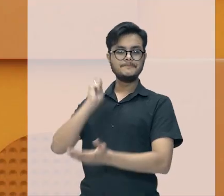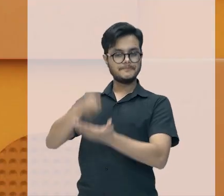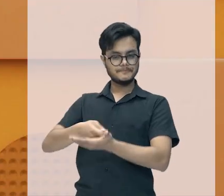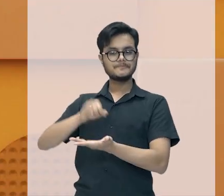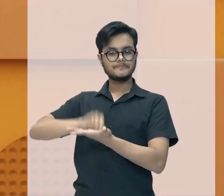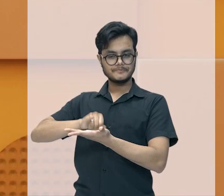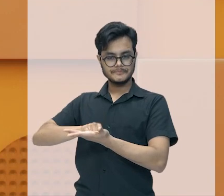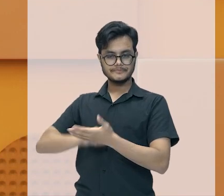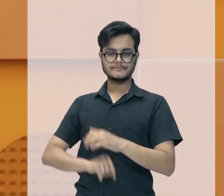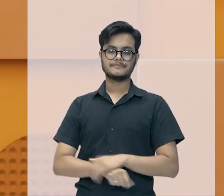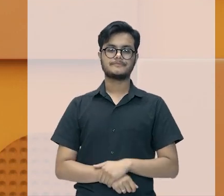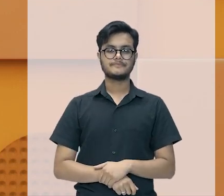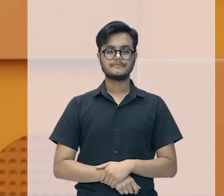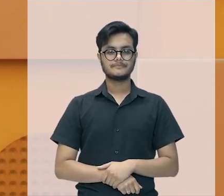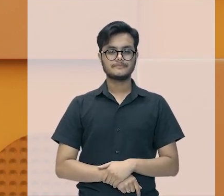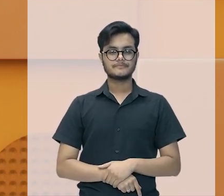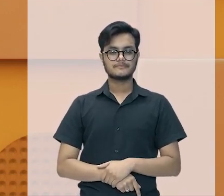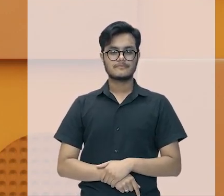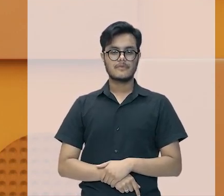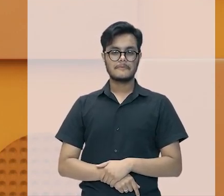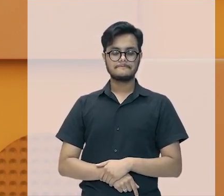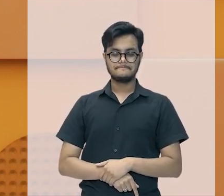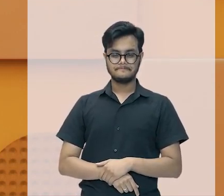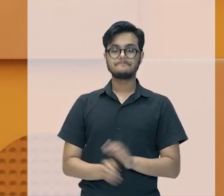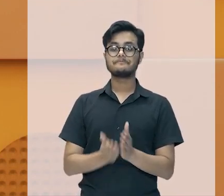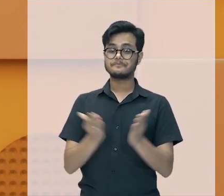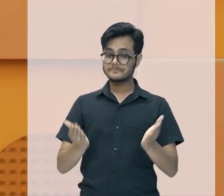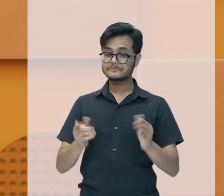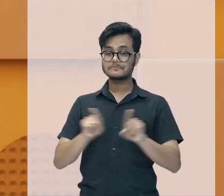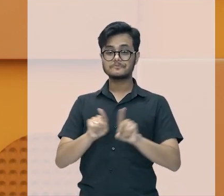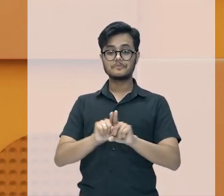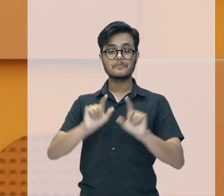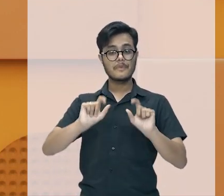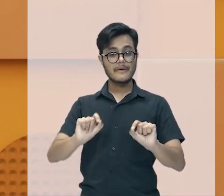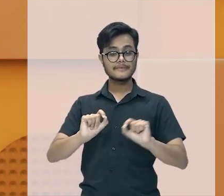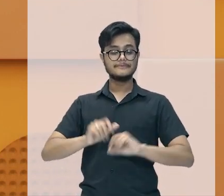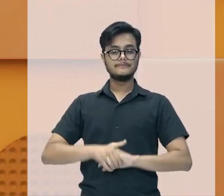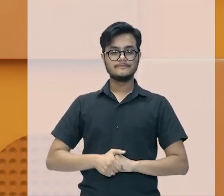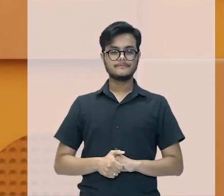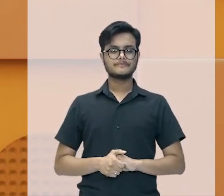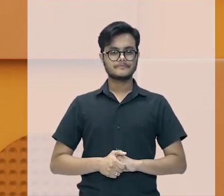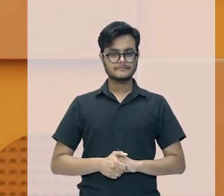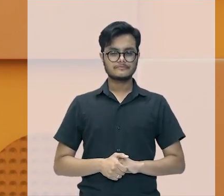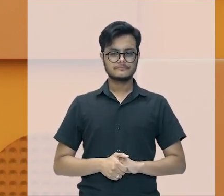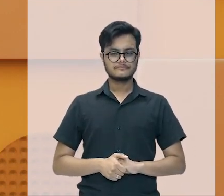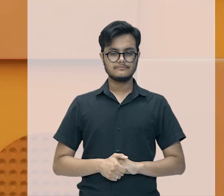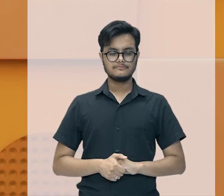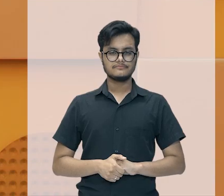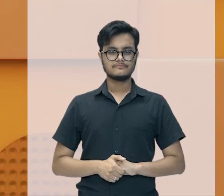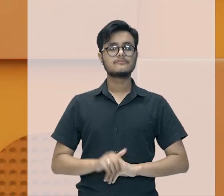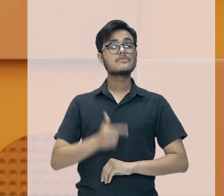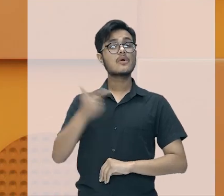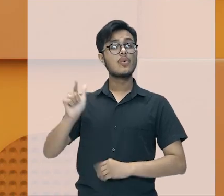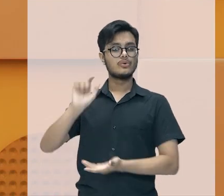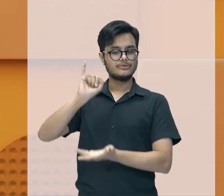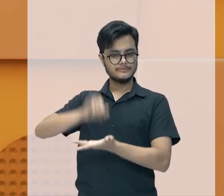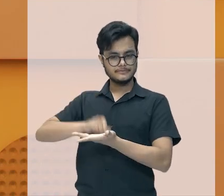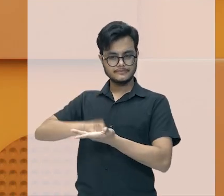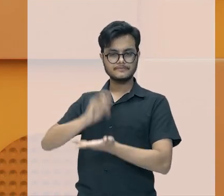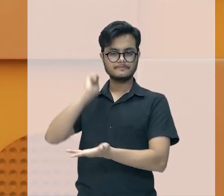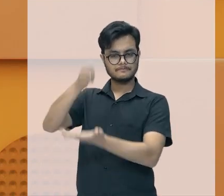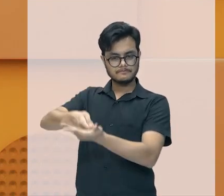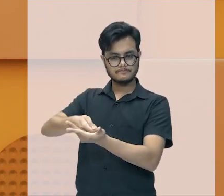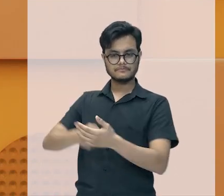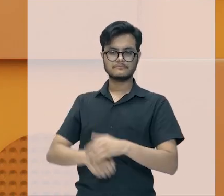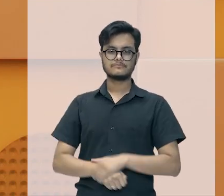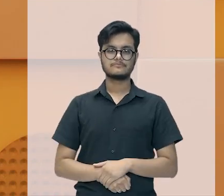taxas. Acompanha ali comigo, olha só, além dessa corvéia, nós temos também outras, né, taxas que eram pagas, como, por